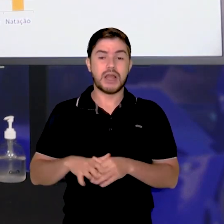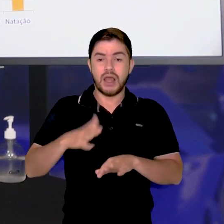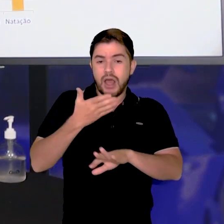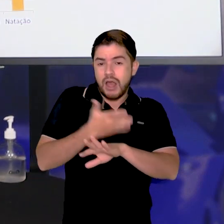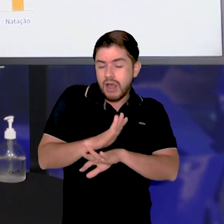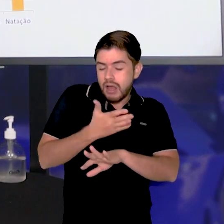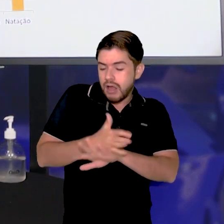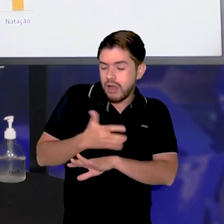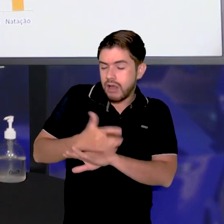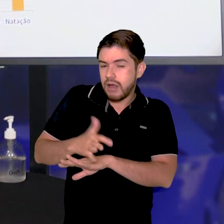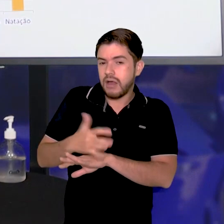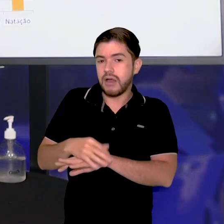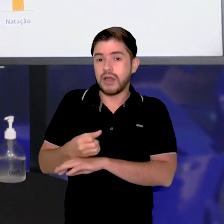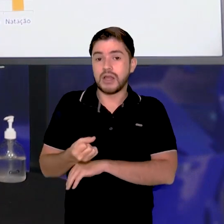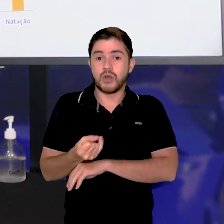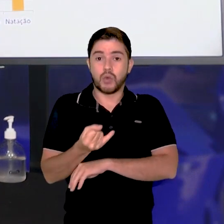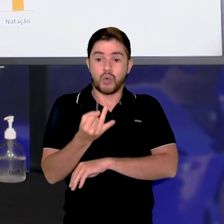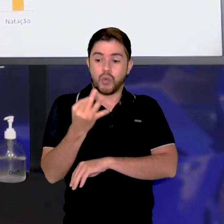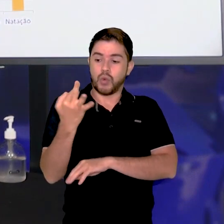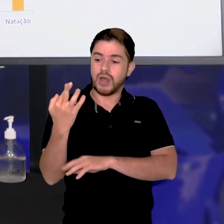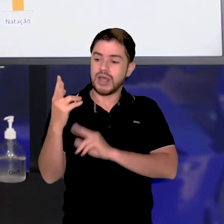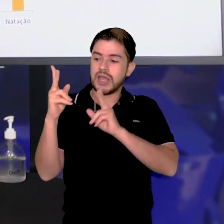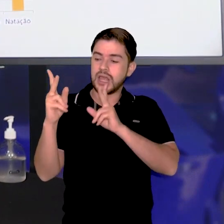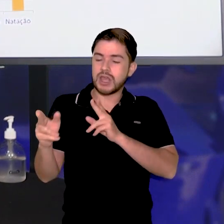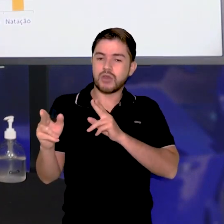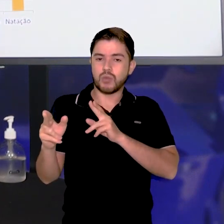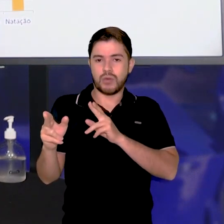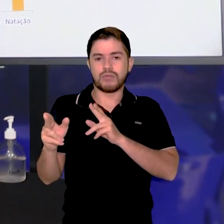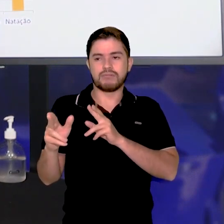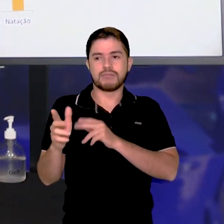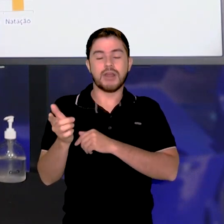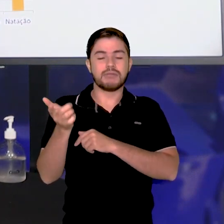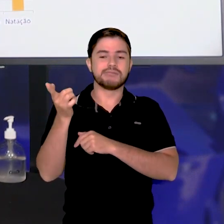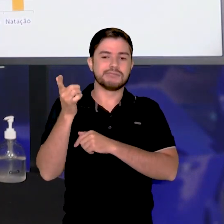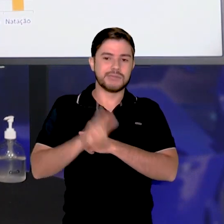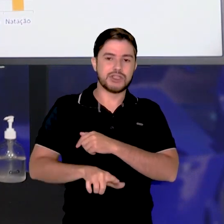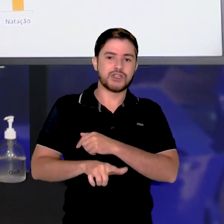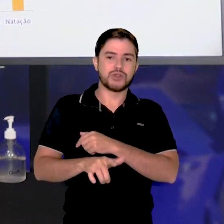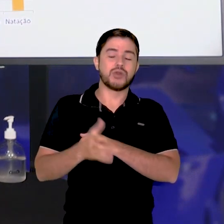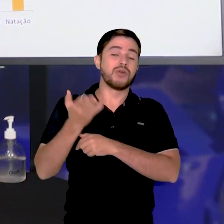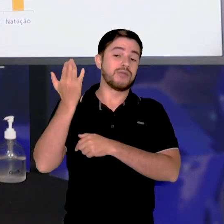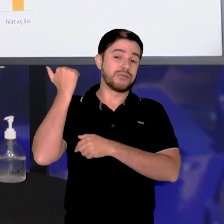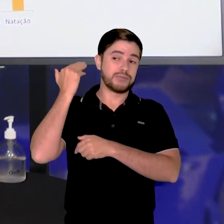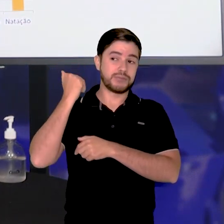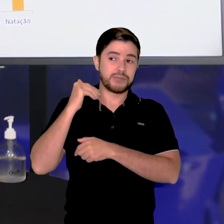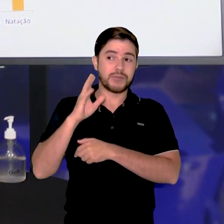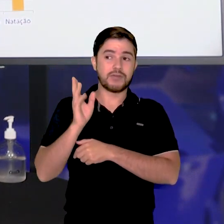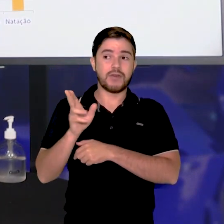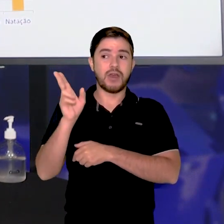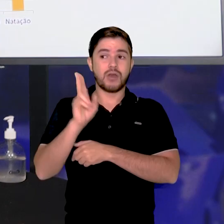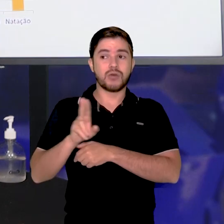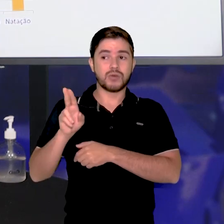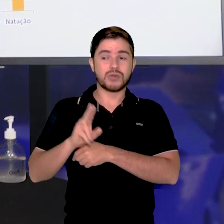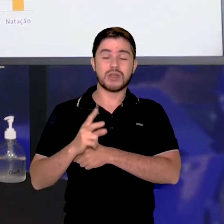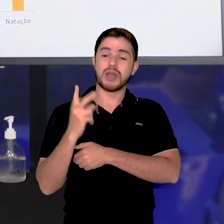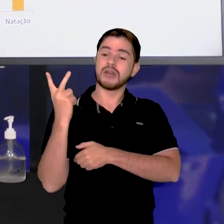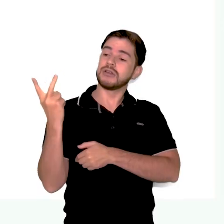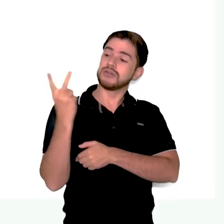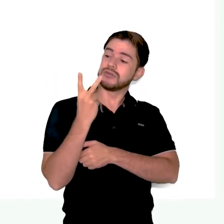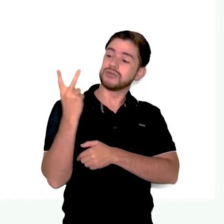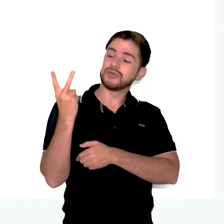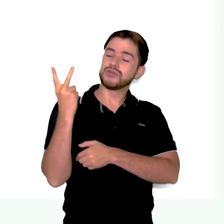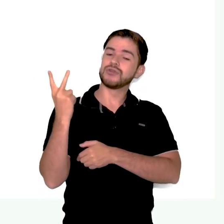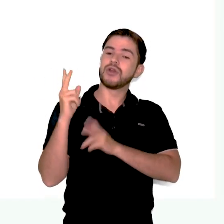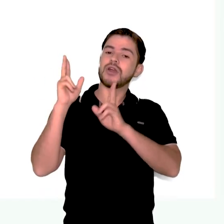atividades que a mesma quantidade de alunos pratica. Novamente, como na resposta da questão 1, a gente vai identificar que é a dança